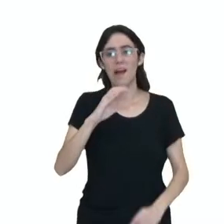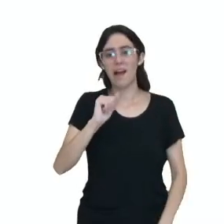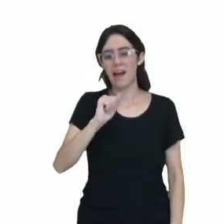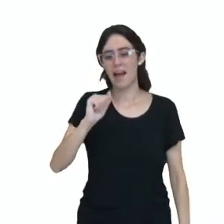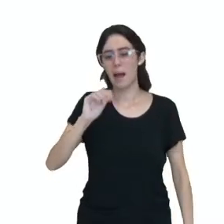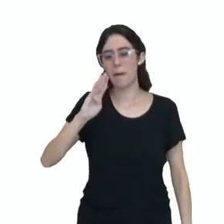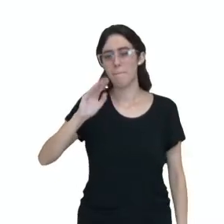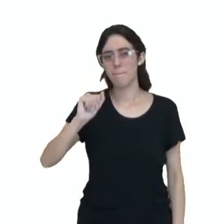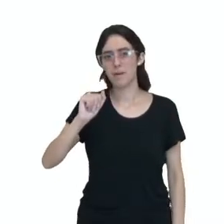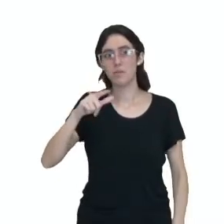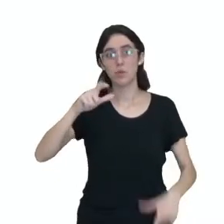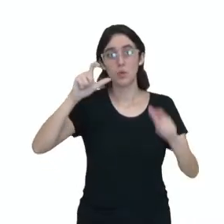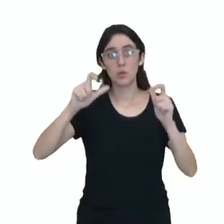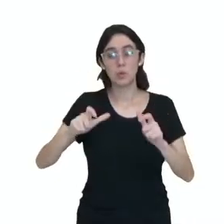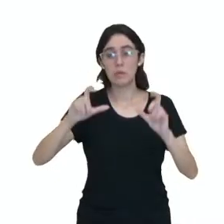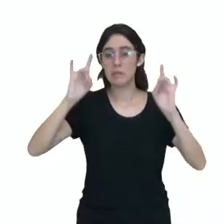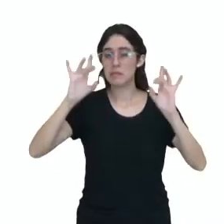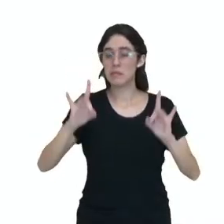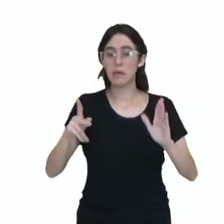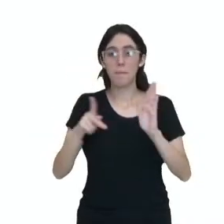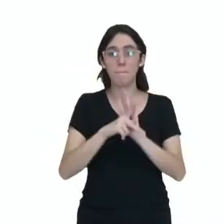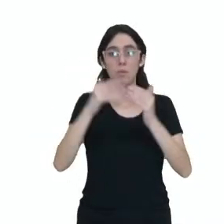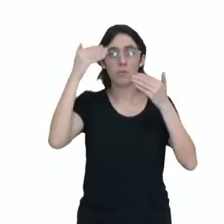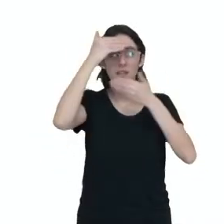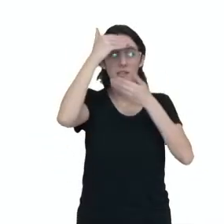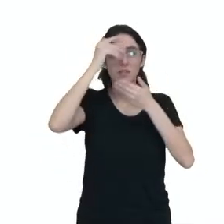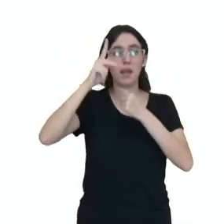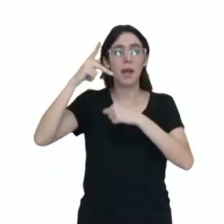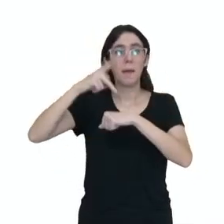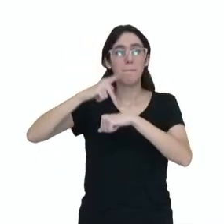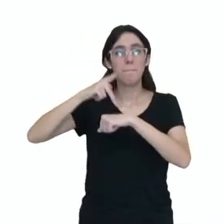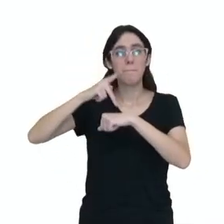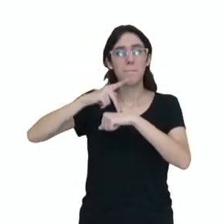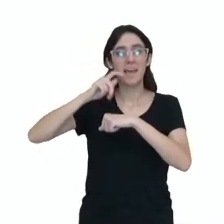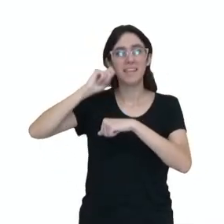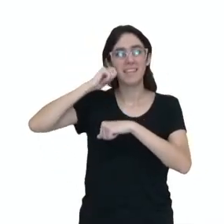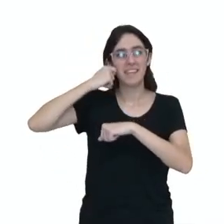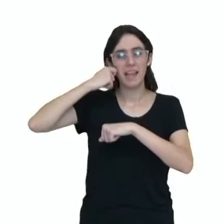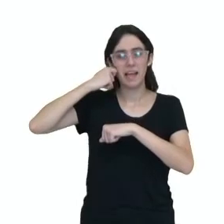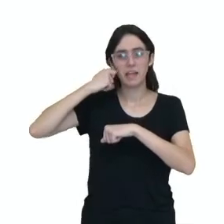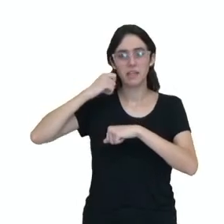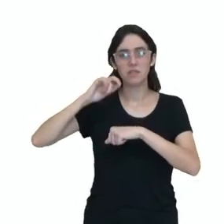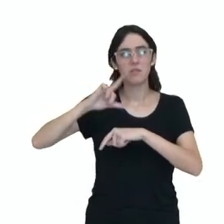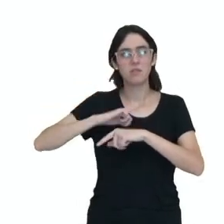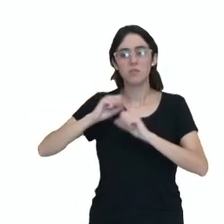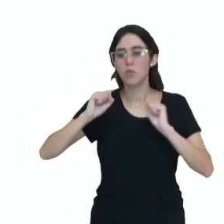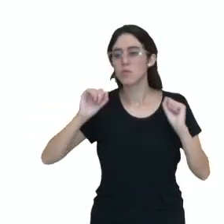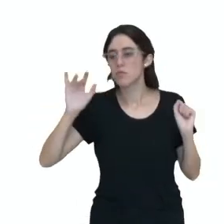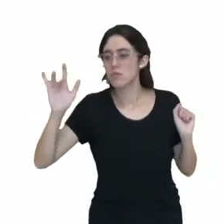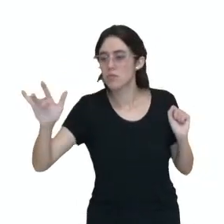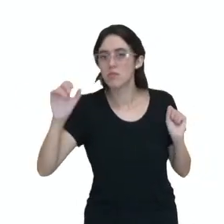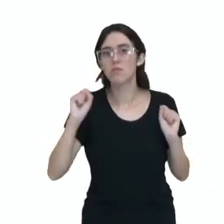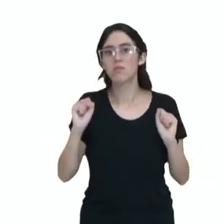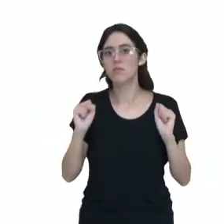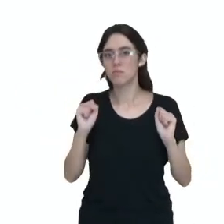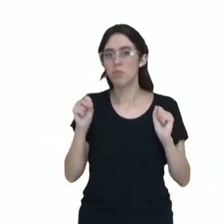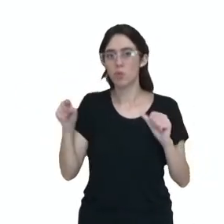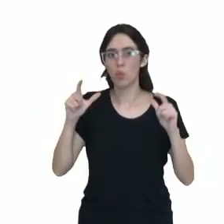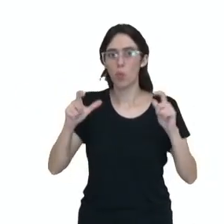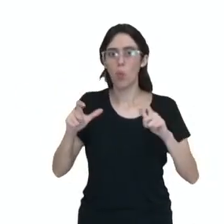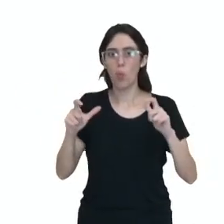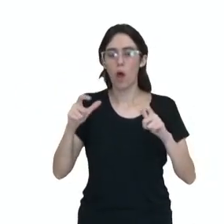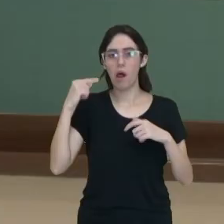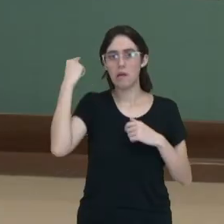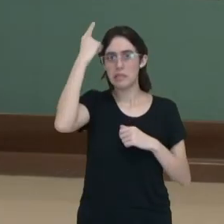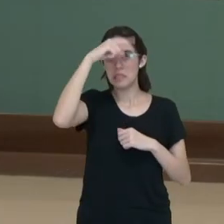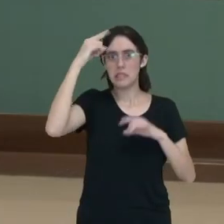sagrado da religião islâmica. A Kaaba, a Pedra Negra, o local você pode encostar, um local sagrado, você